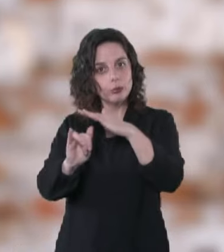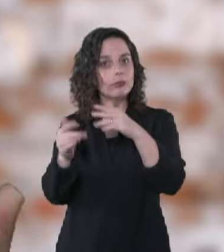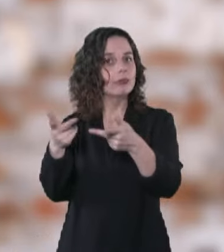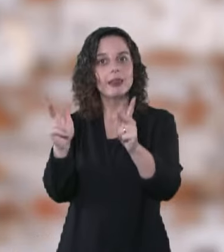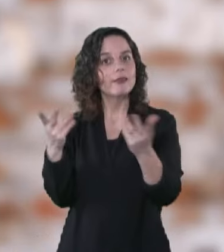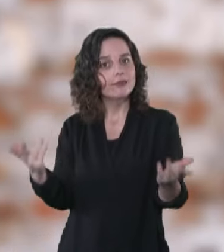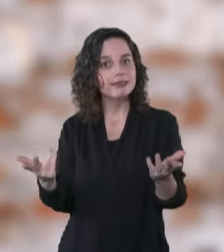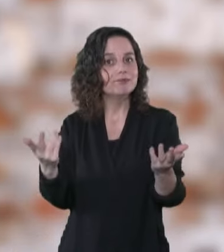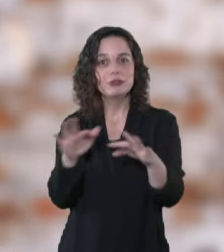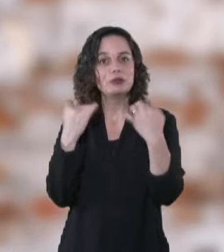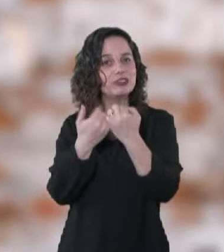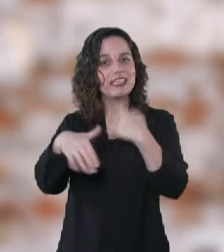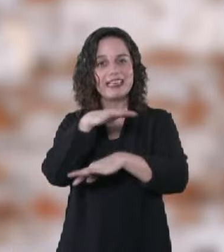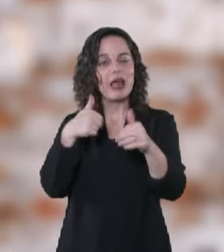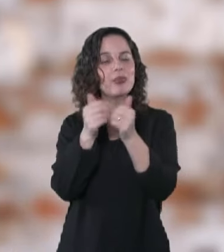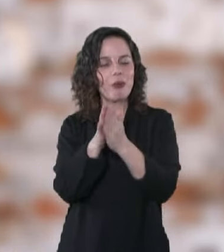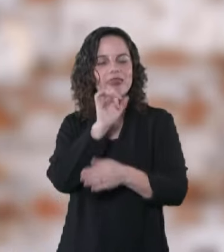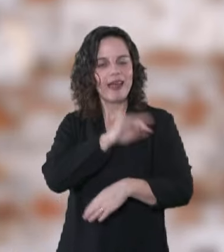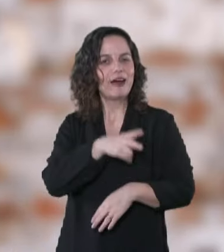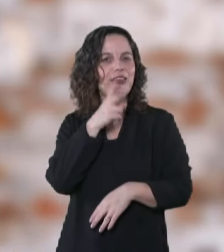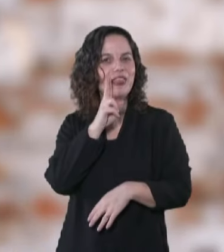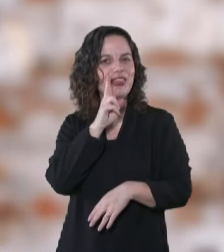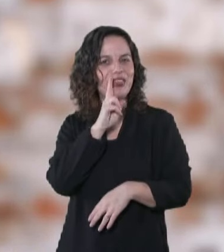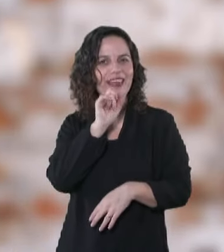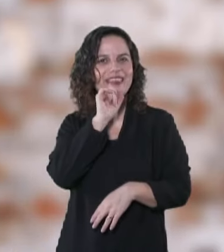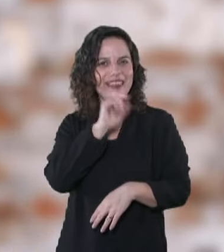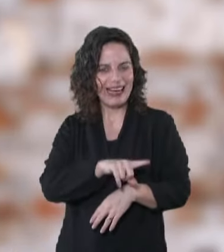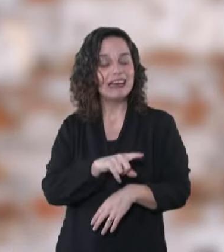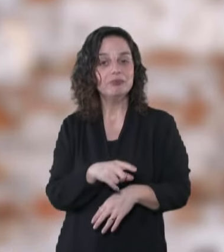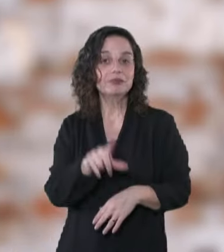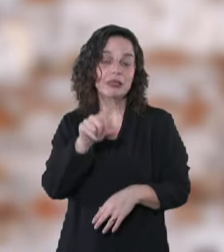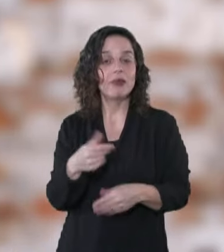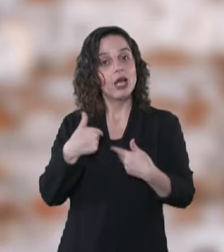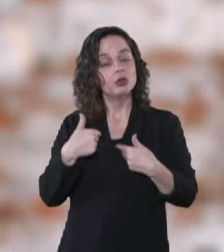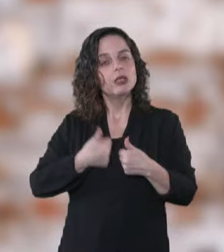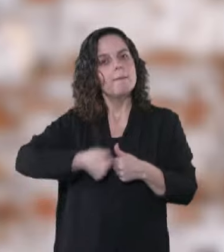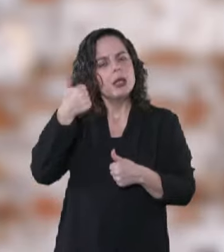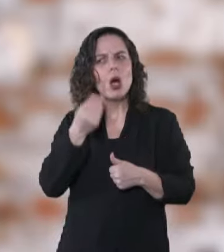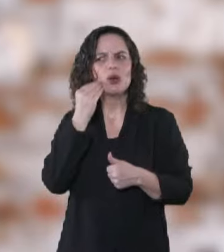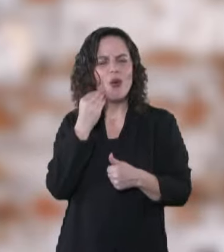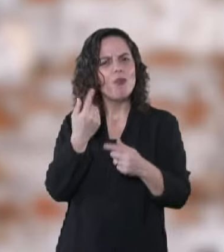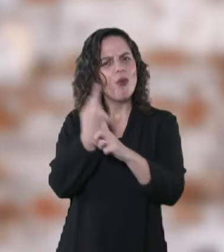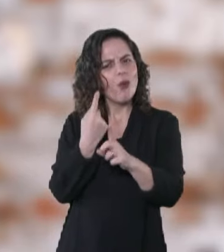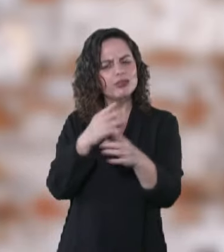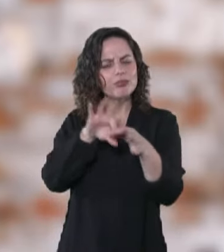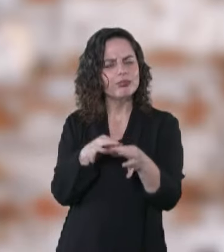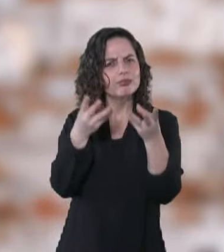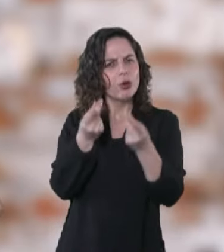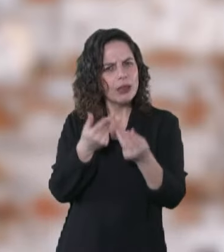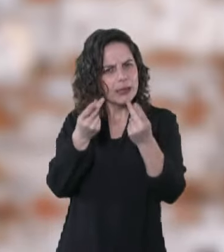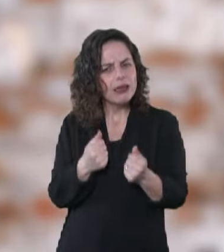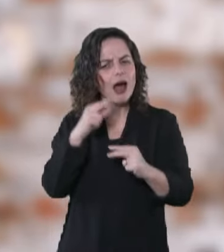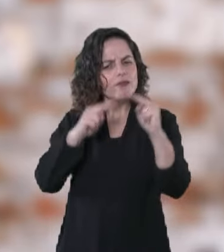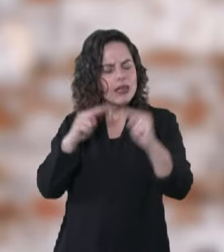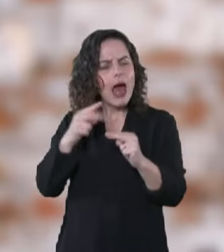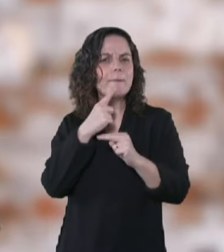livre, para toda a sociedade poder assistir e poder ver e poder também melhorar a sua literacia financeira. É um projeto que queremos que vá